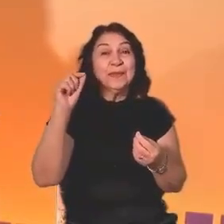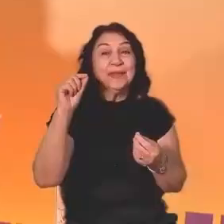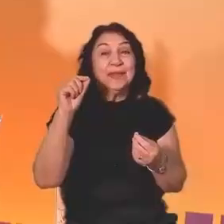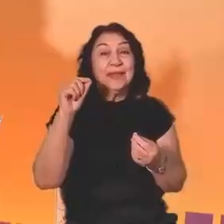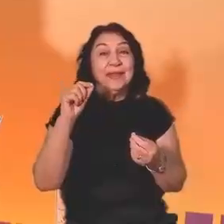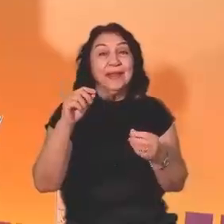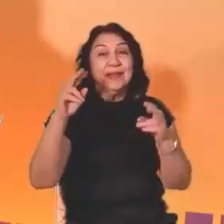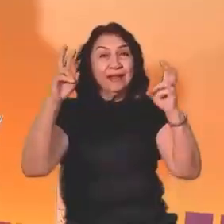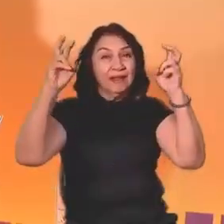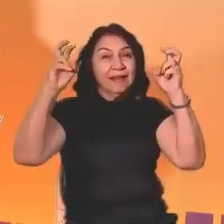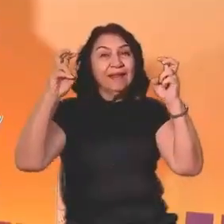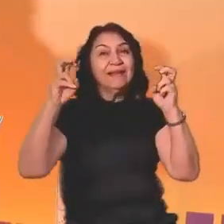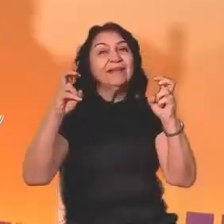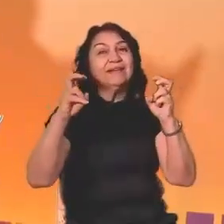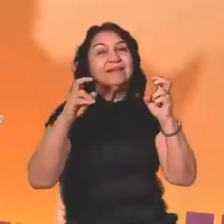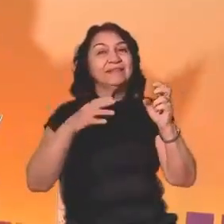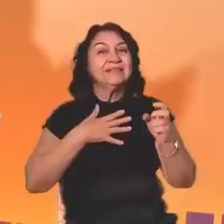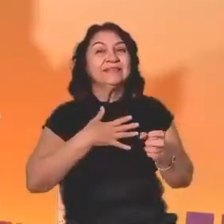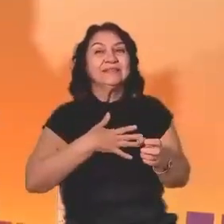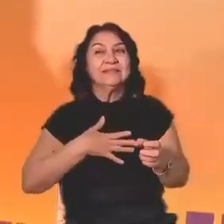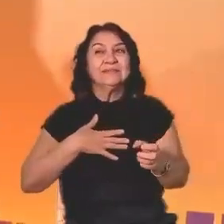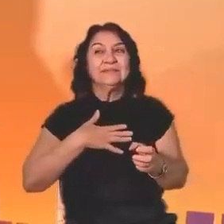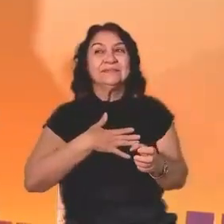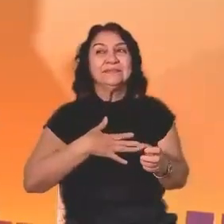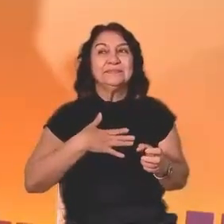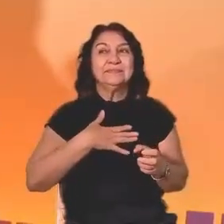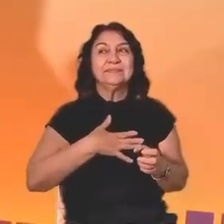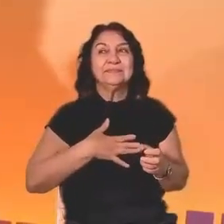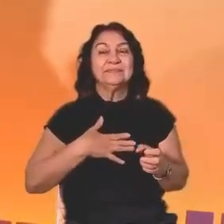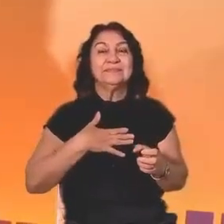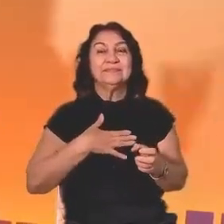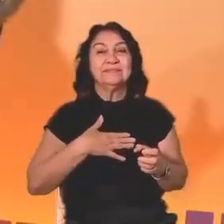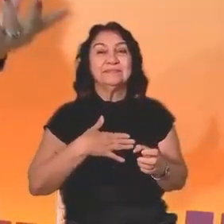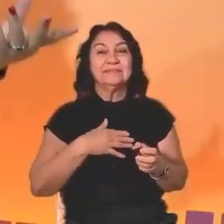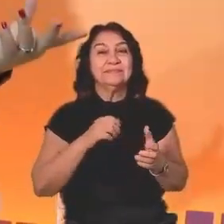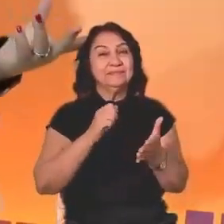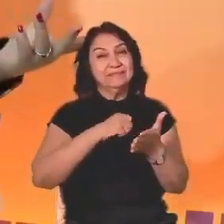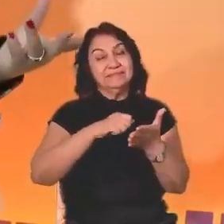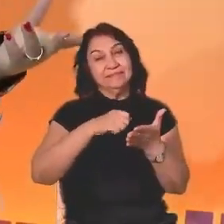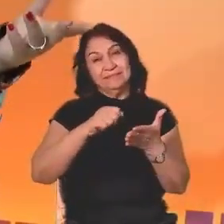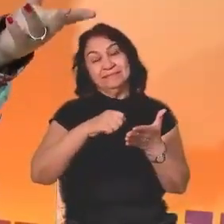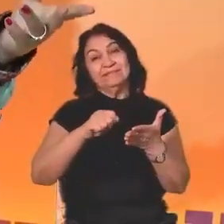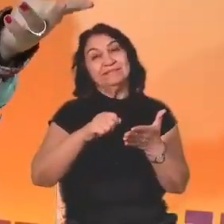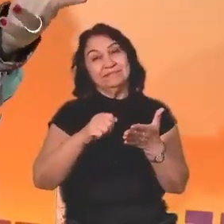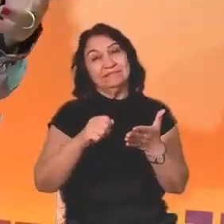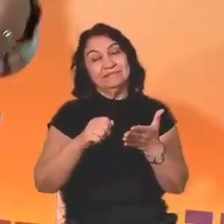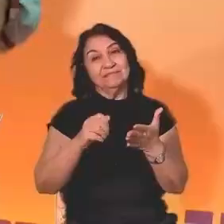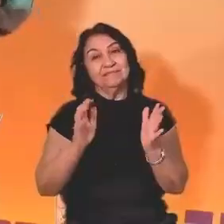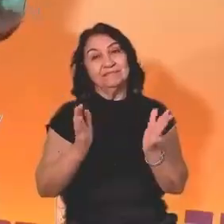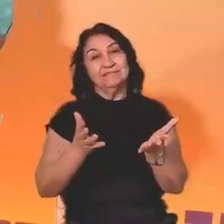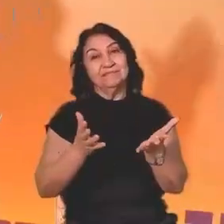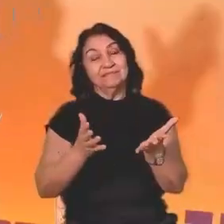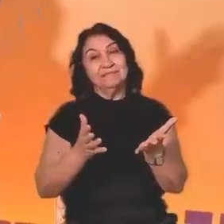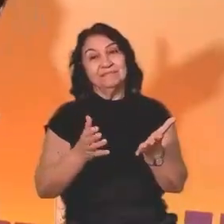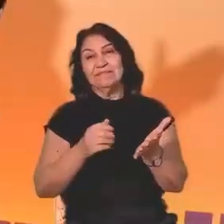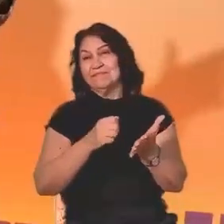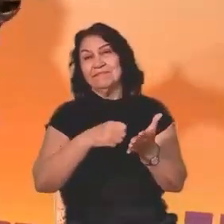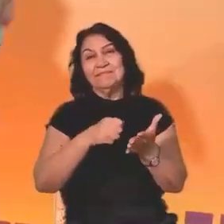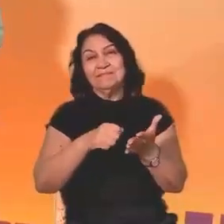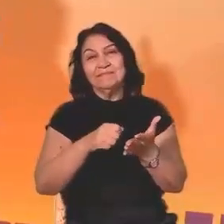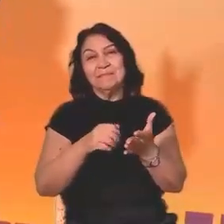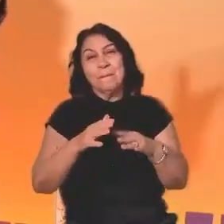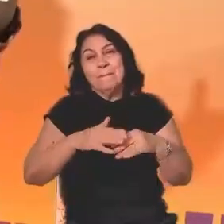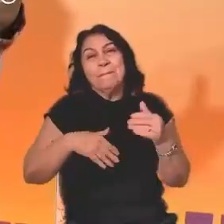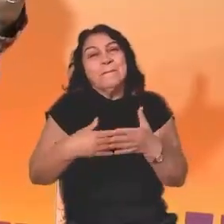qual assunto, assim, que vocês gostariam de escrever sobre? De qualquer coisa, assim,